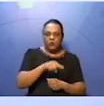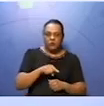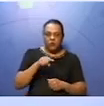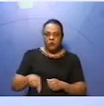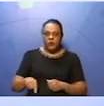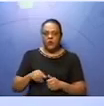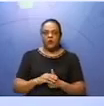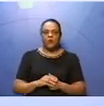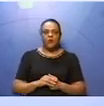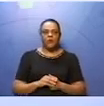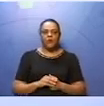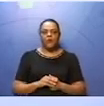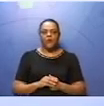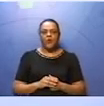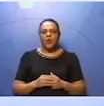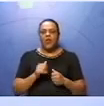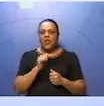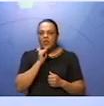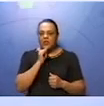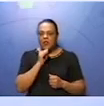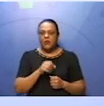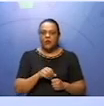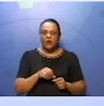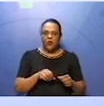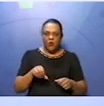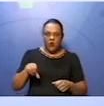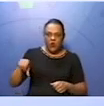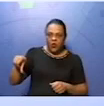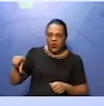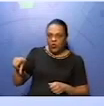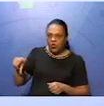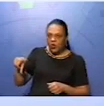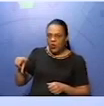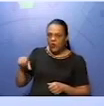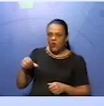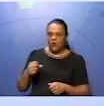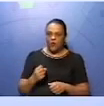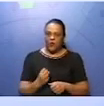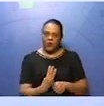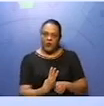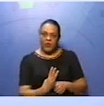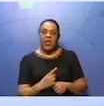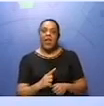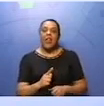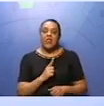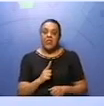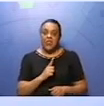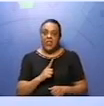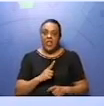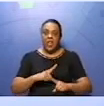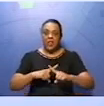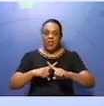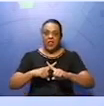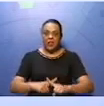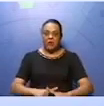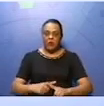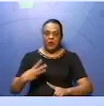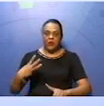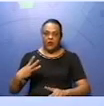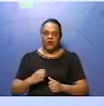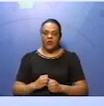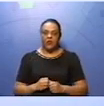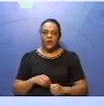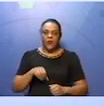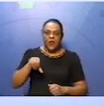Olha só, o 9 e o 3, eles fazem parte da tabuada do 3. Então eu posso dividir o 9 por 3